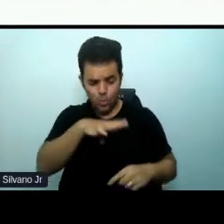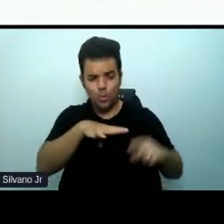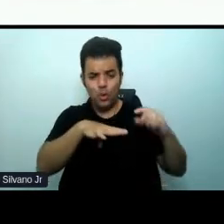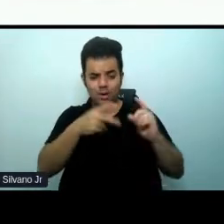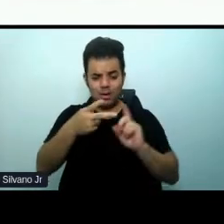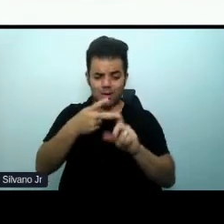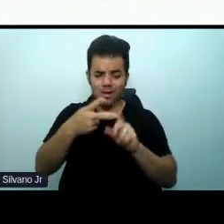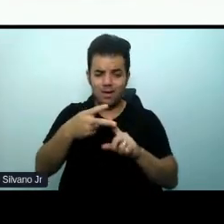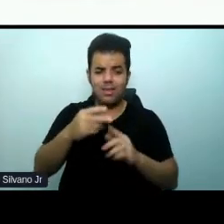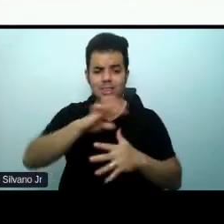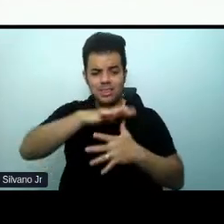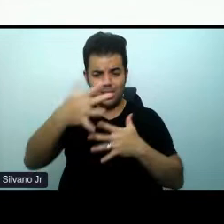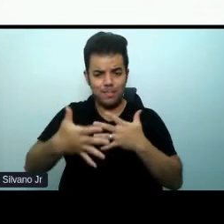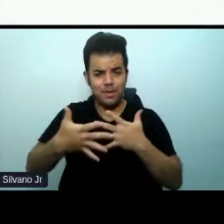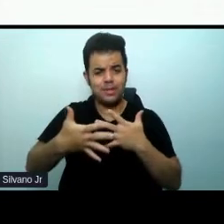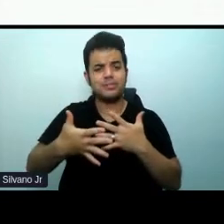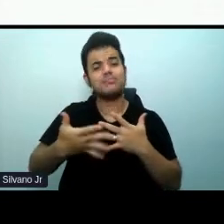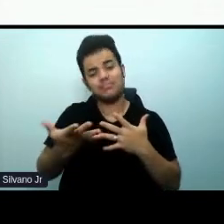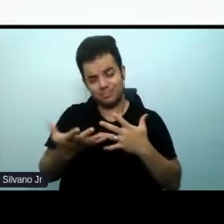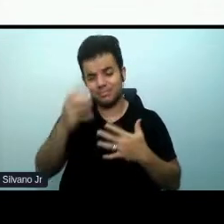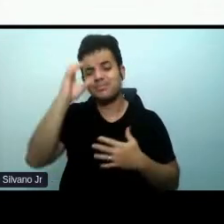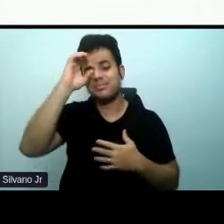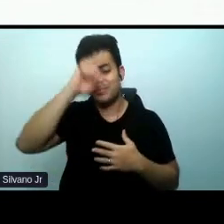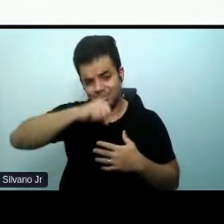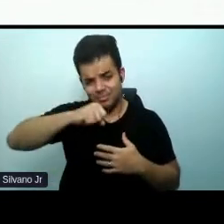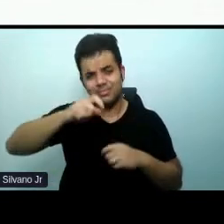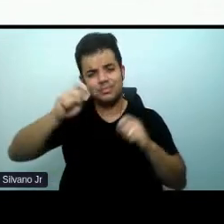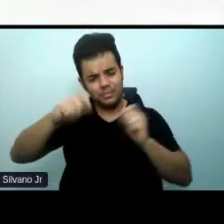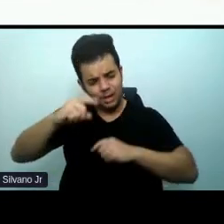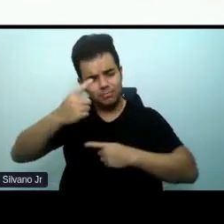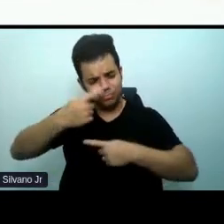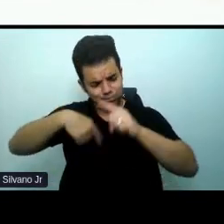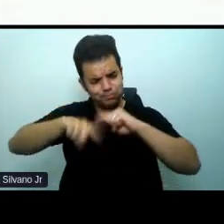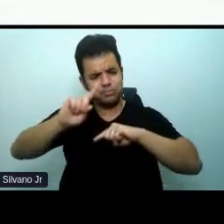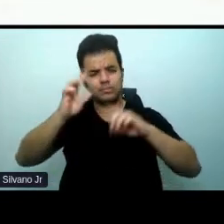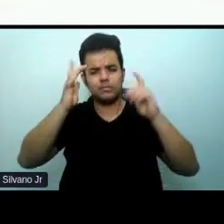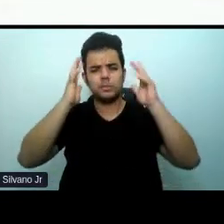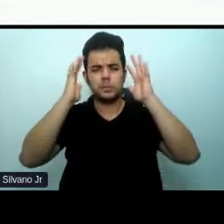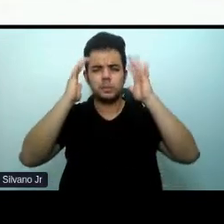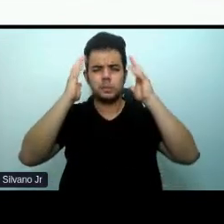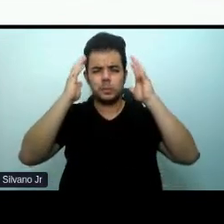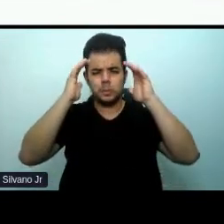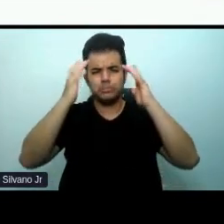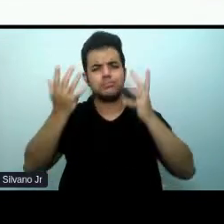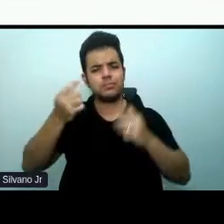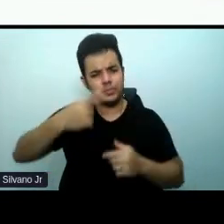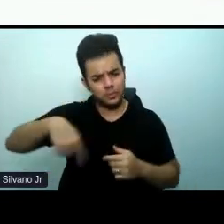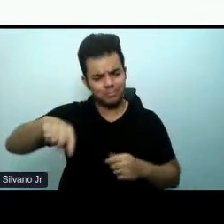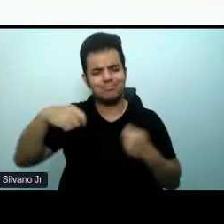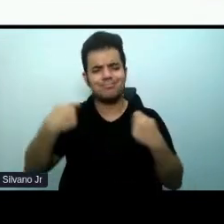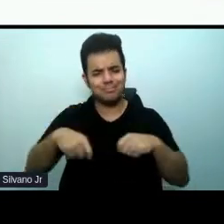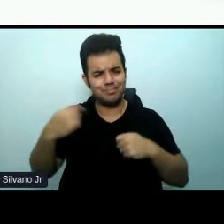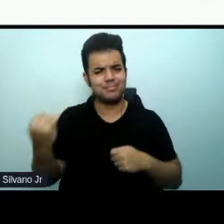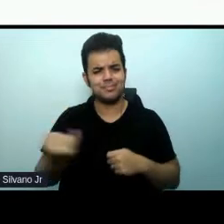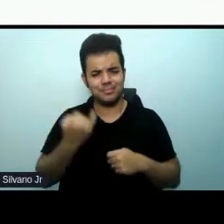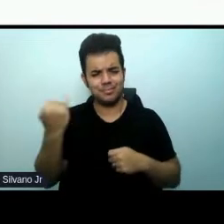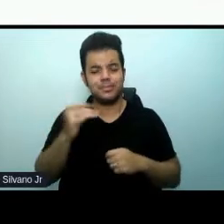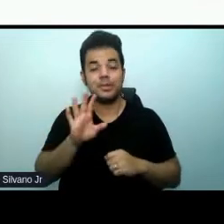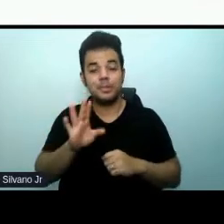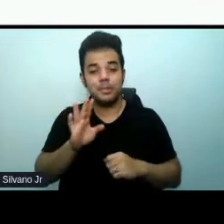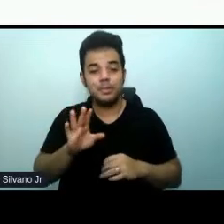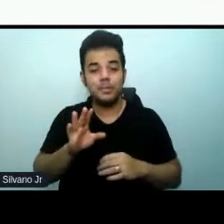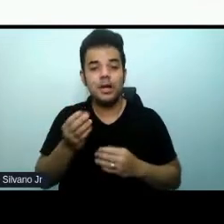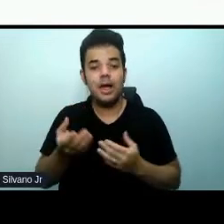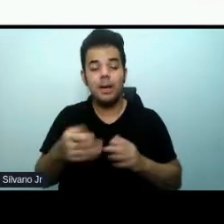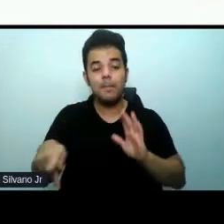a Libras, né? Acho que o negócio deveria a gente repensar isso daí. Mas a Central de